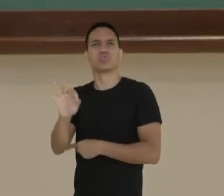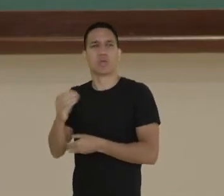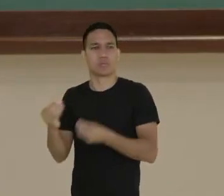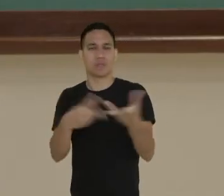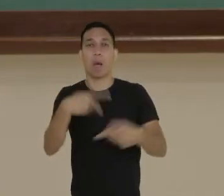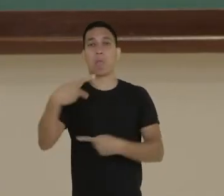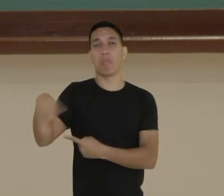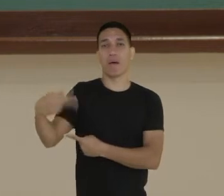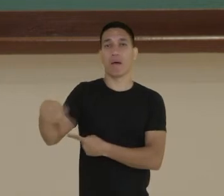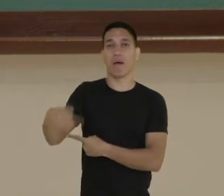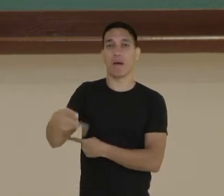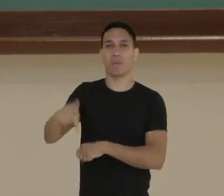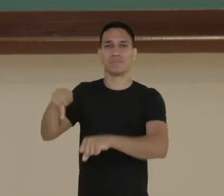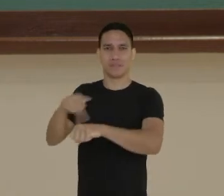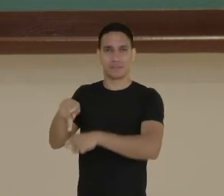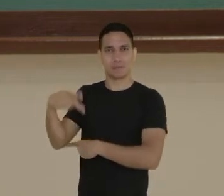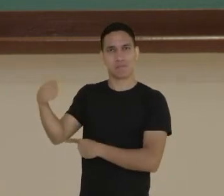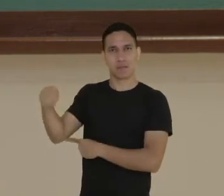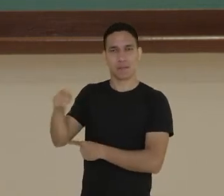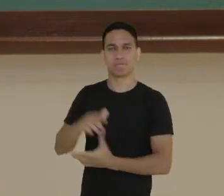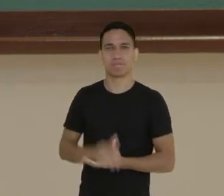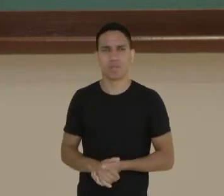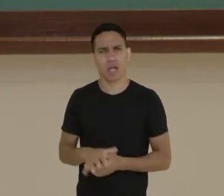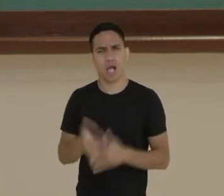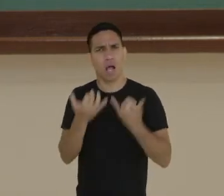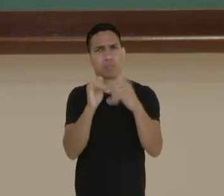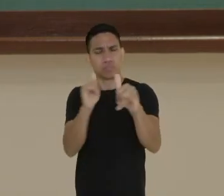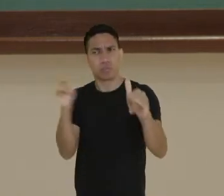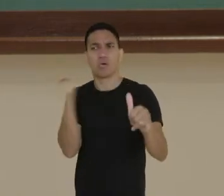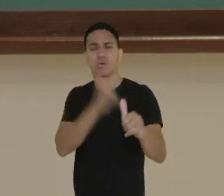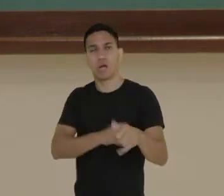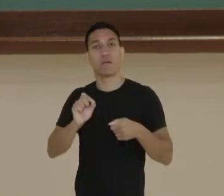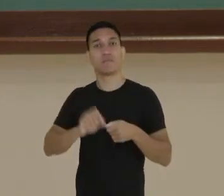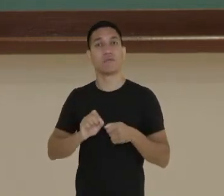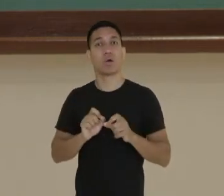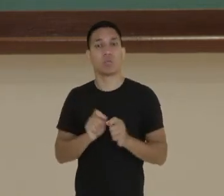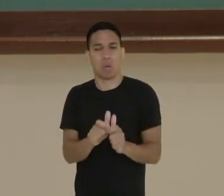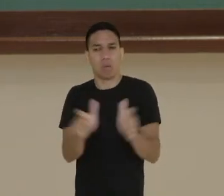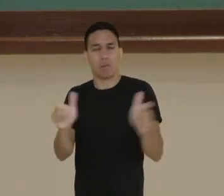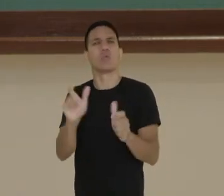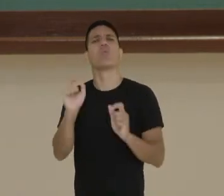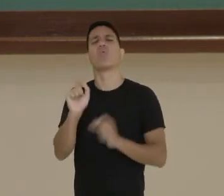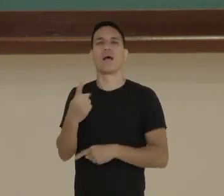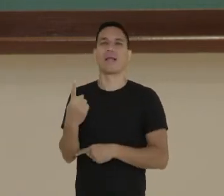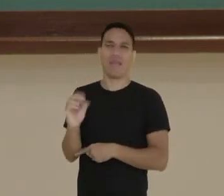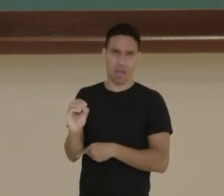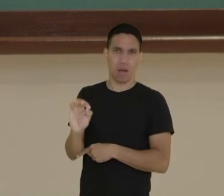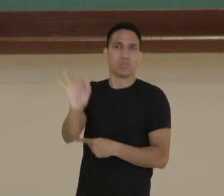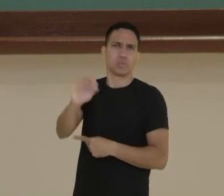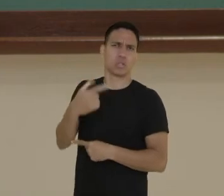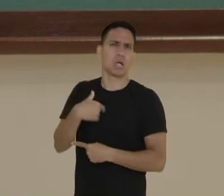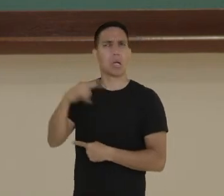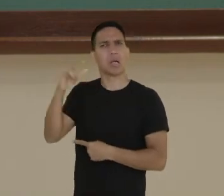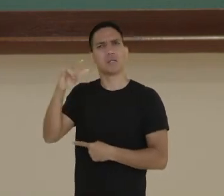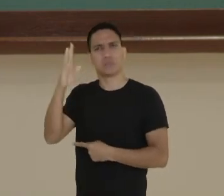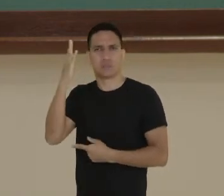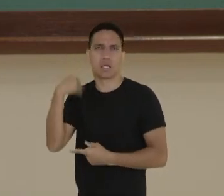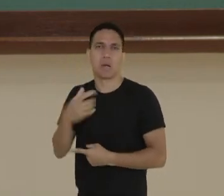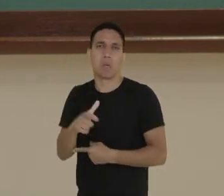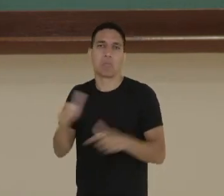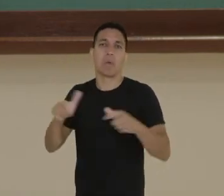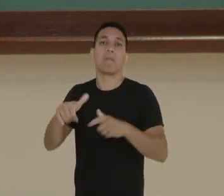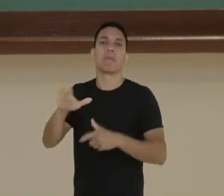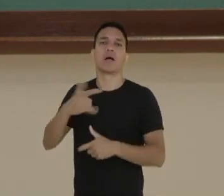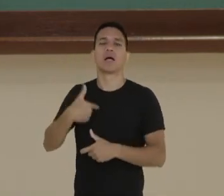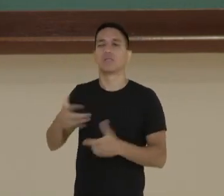Então, uma usina gigantesca que ela consegue produzir praticamente 10% da energia. Eu sei que era mais, né? Mas esse dado eu tirei,